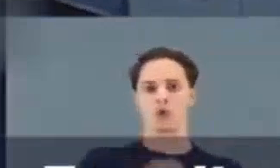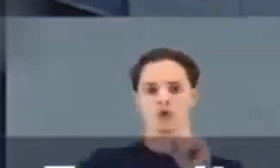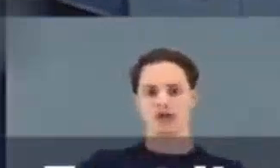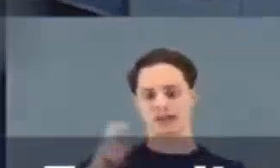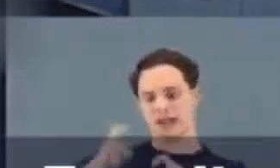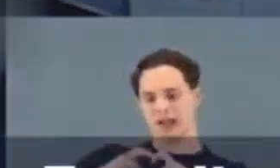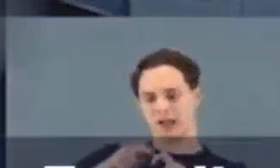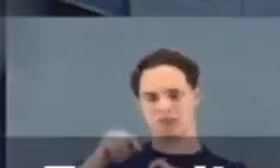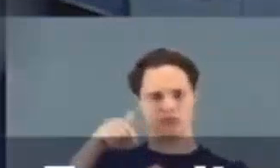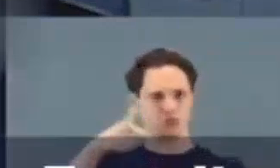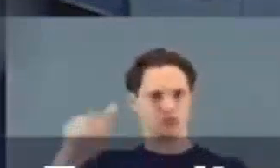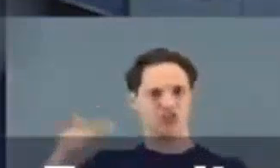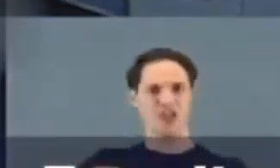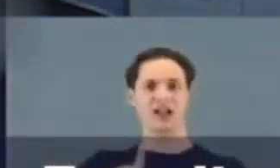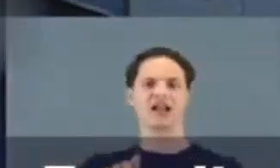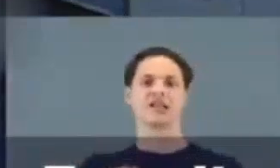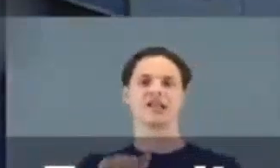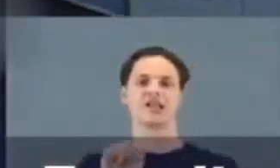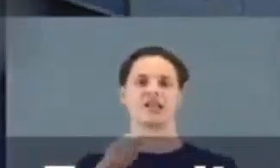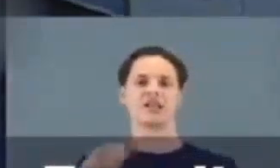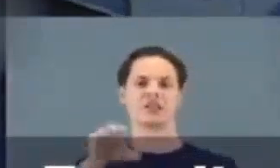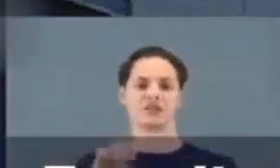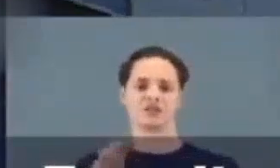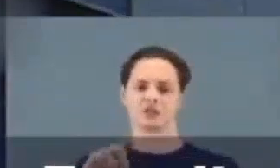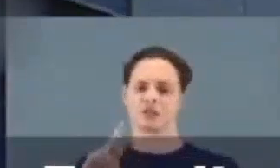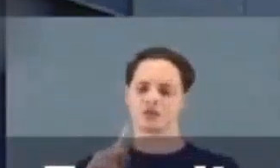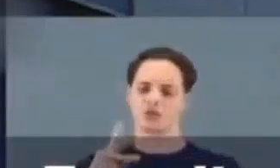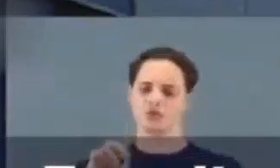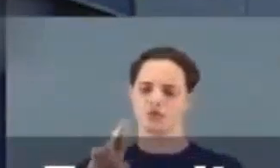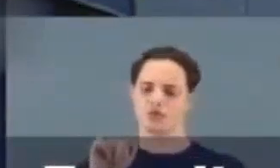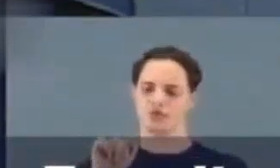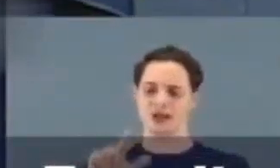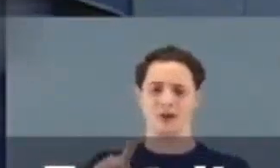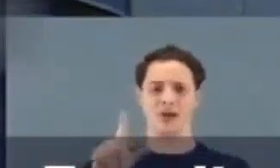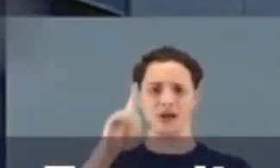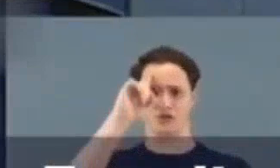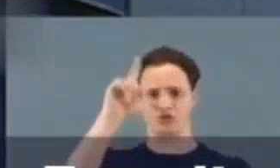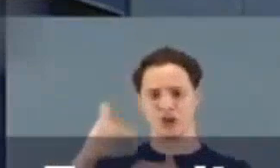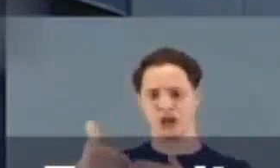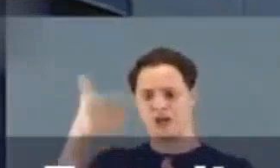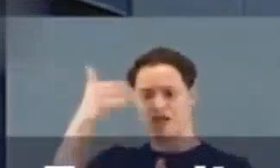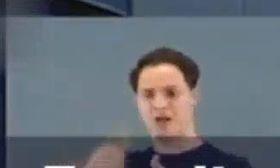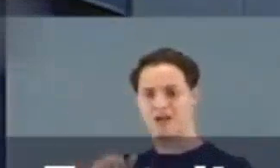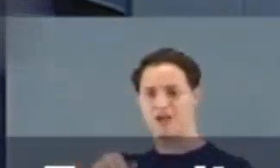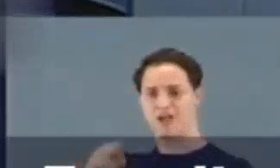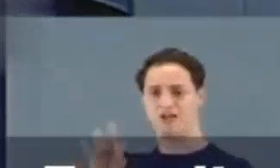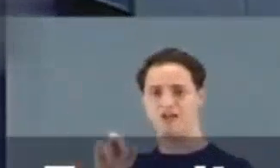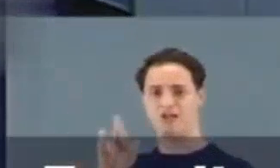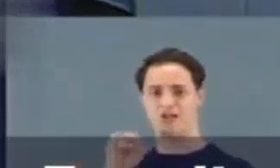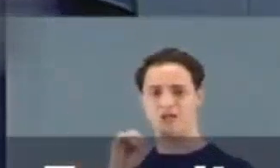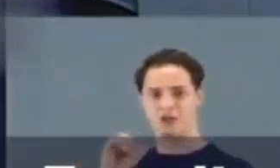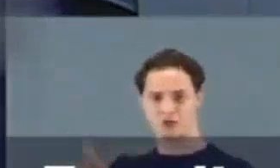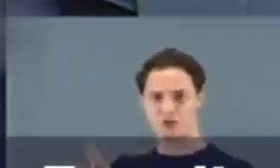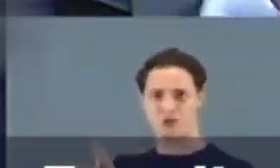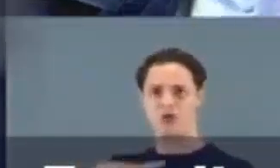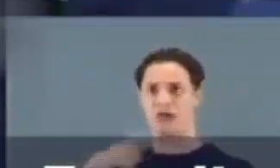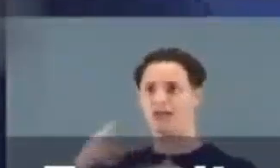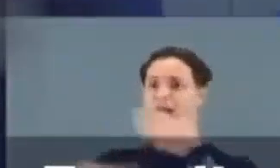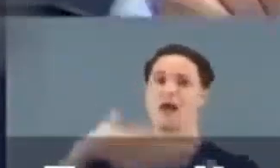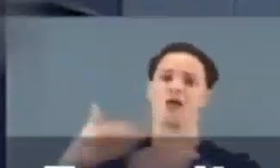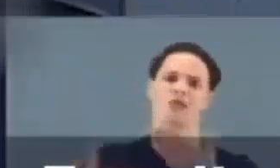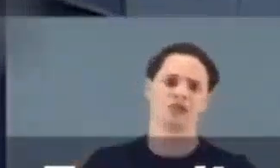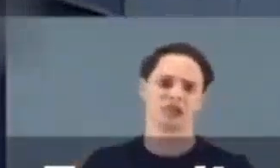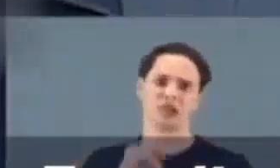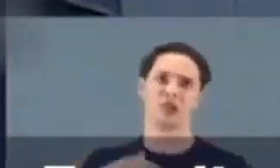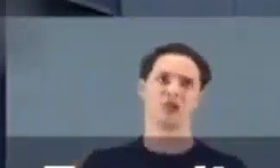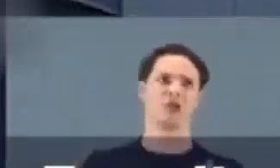não tinha auto de lesão corporal, era do dia anterior aos fatos, um atestado de imposto de saúde, que o registro que ele fez na Polícia Civil, só se eu